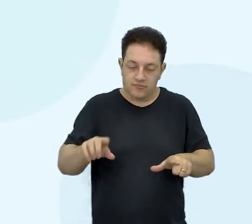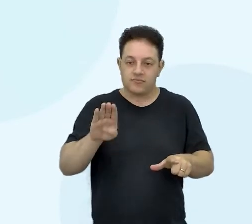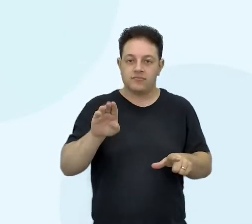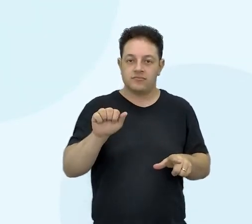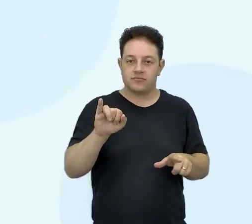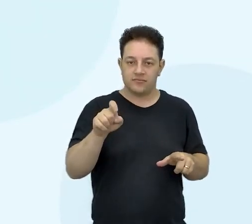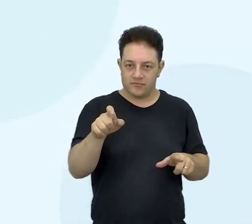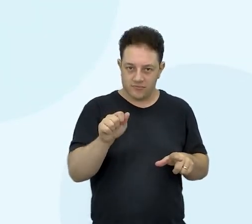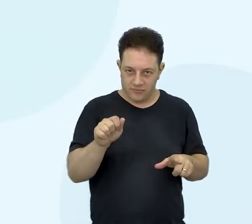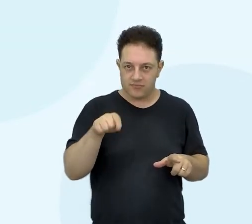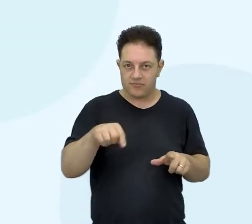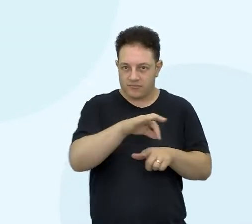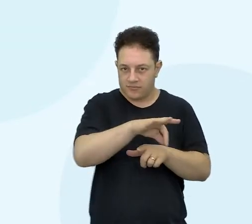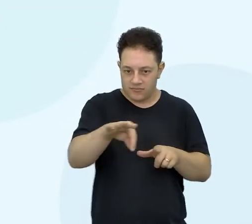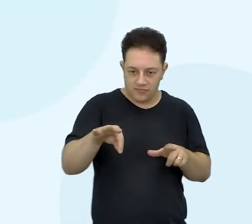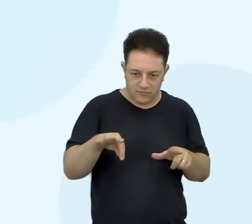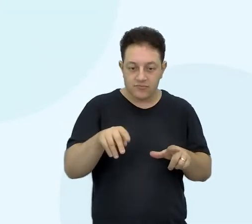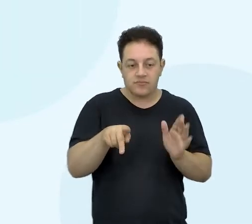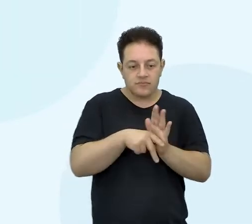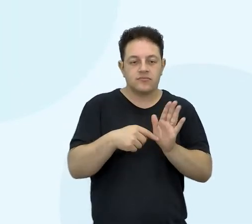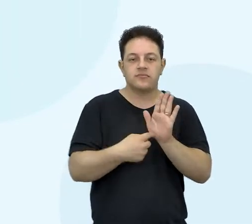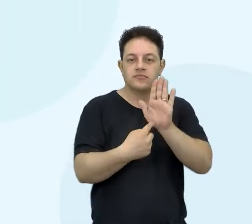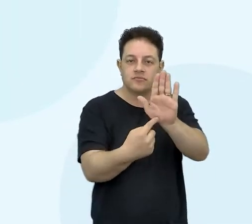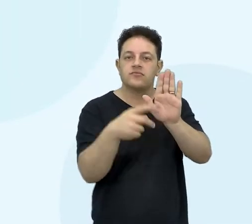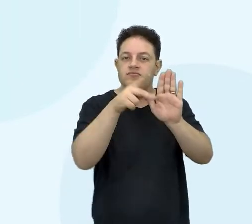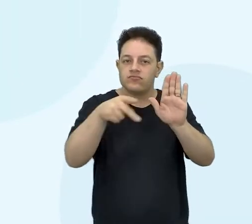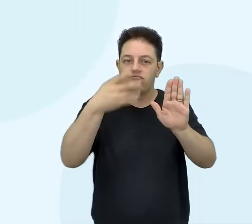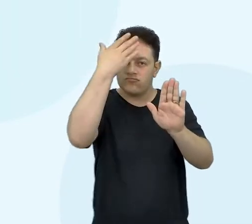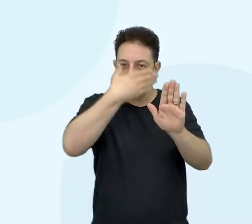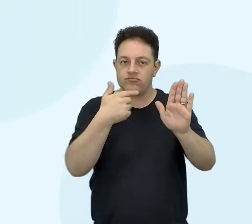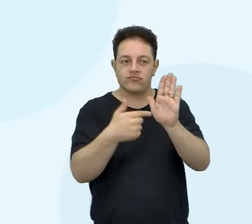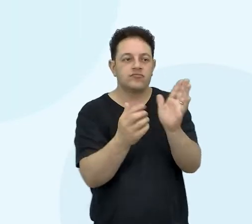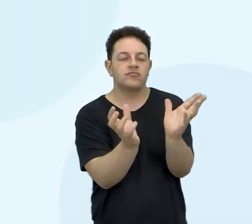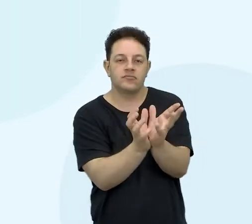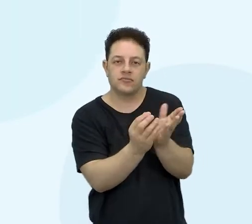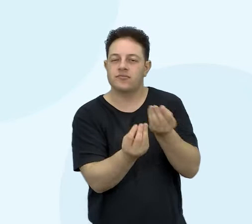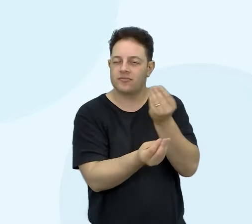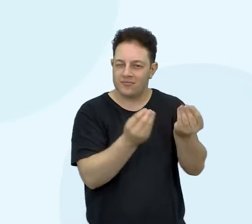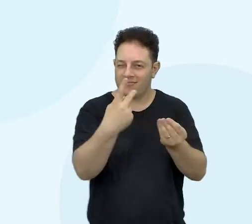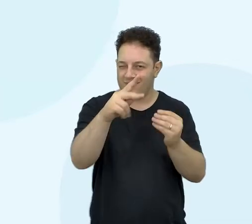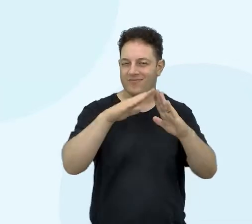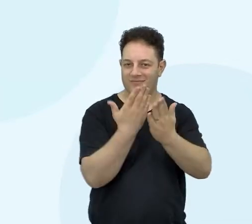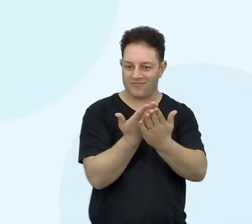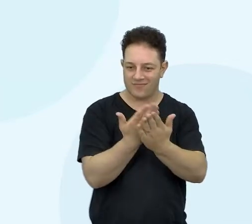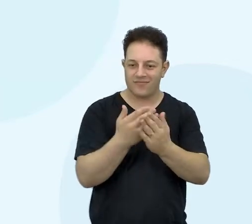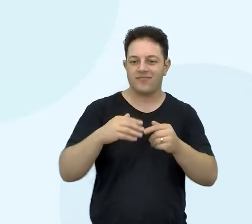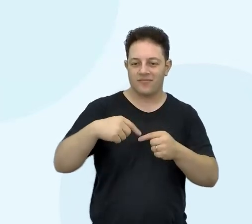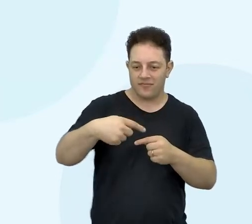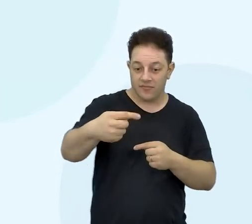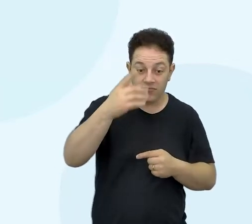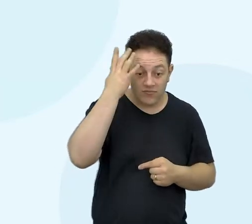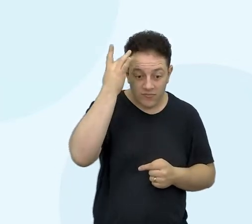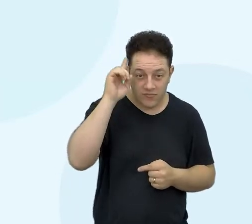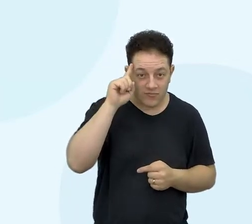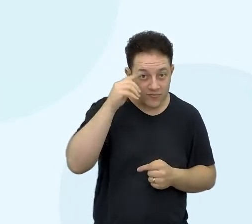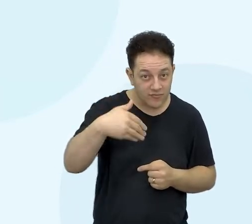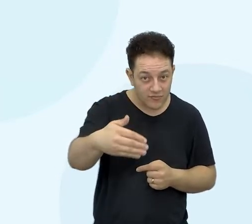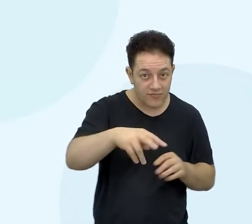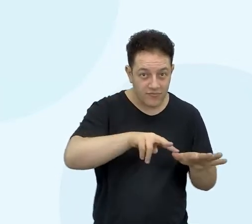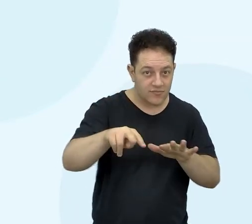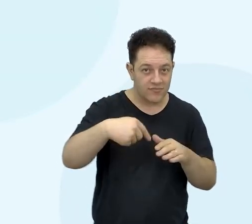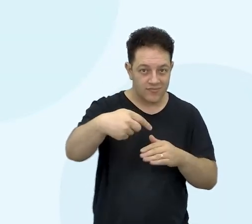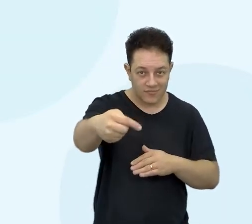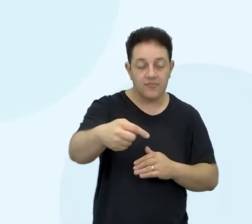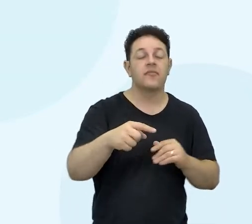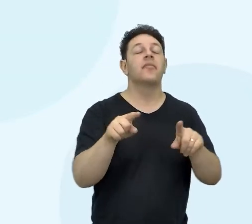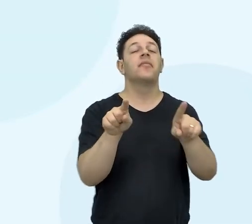que você vai apresentar aí na sua escola, para o seu professor, com a sua turma, aí nos próximos dias, nas próximas semanas,